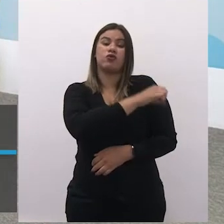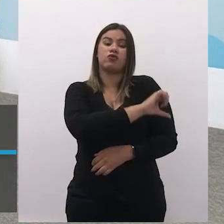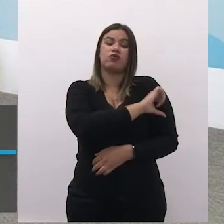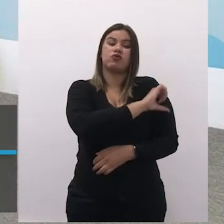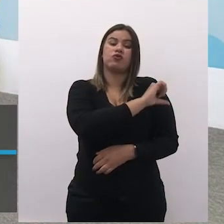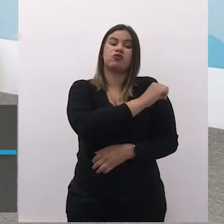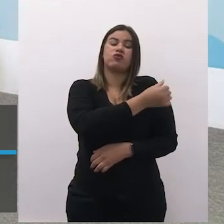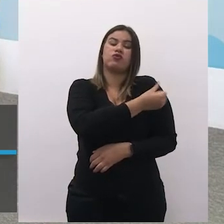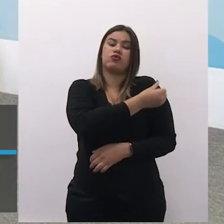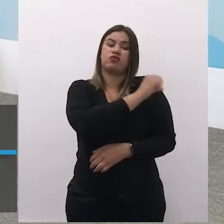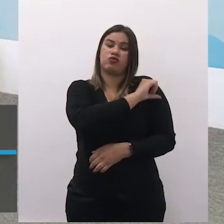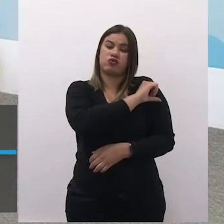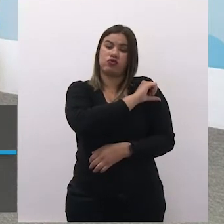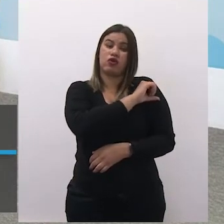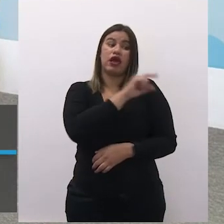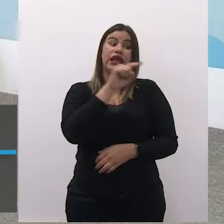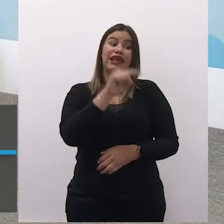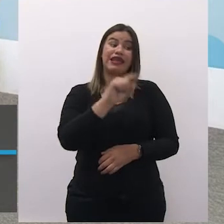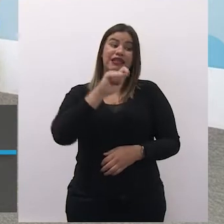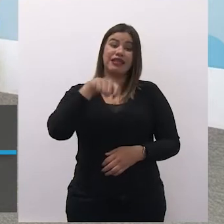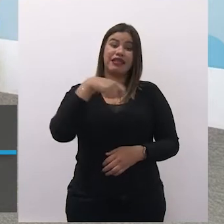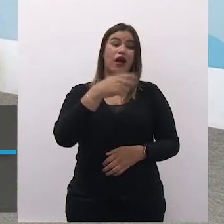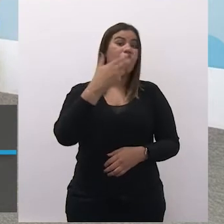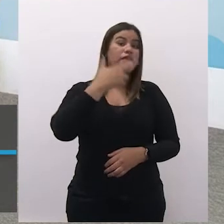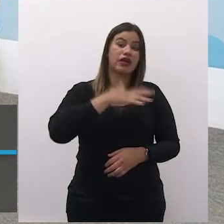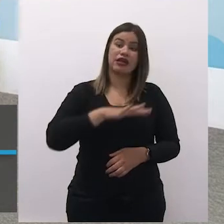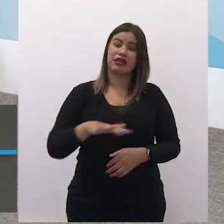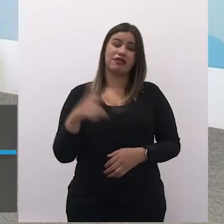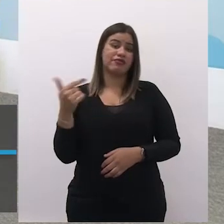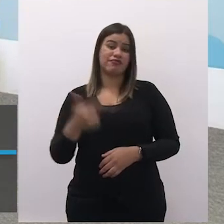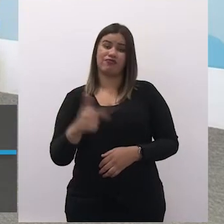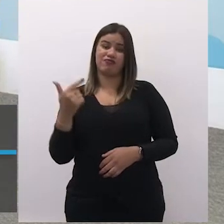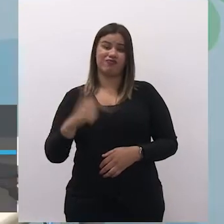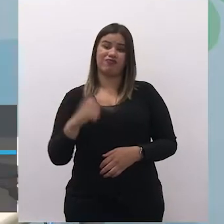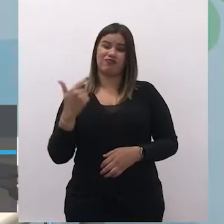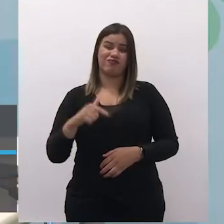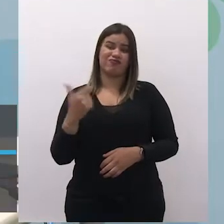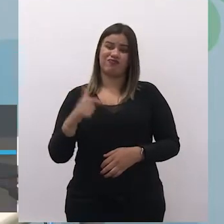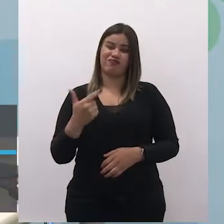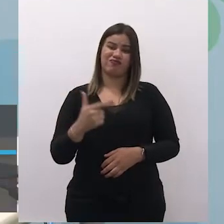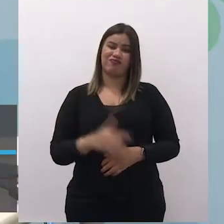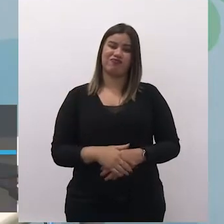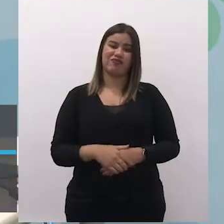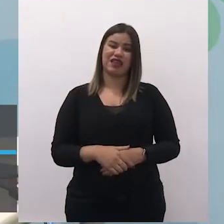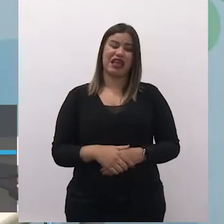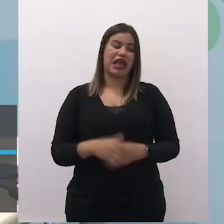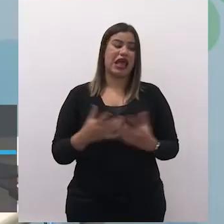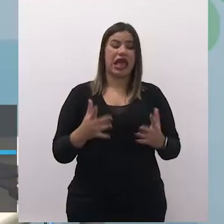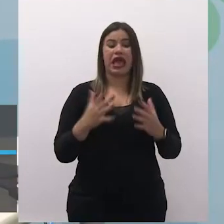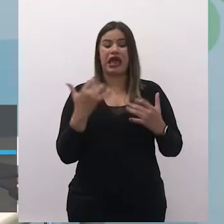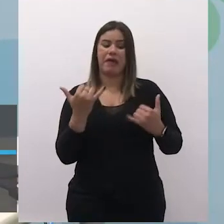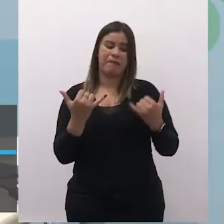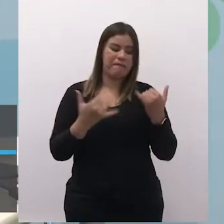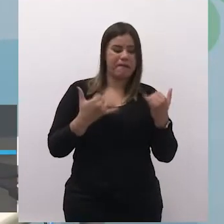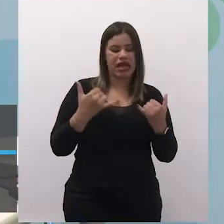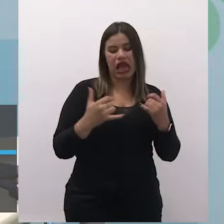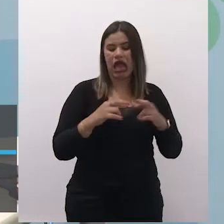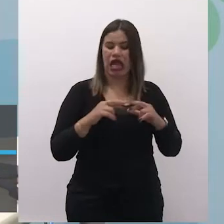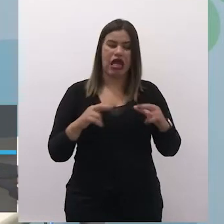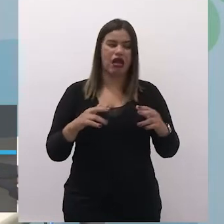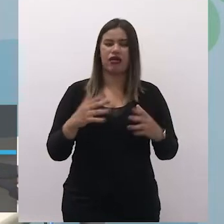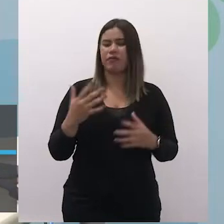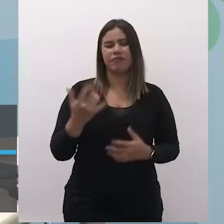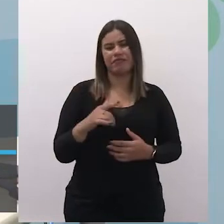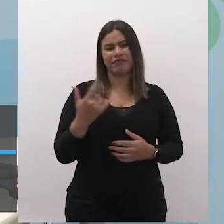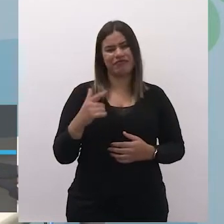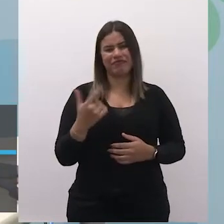mais criança, como aquele dos anos iniciais, que se assume como criança, como quero brincar, onde